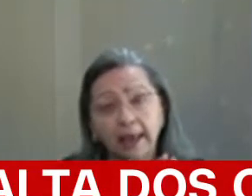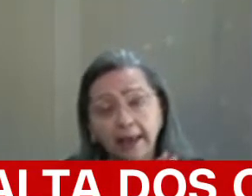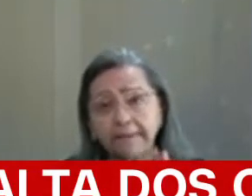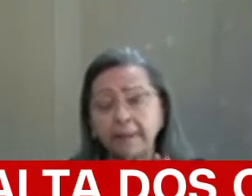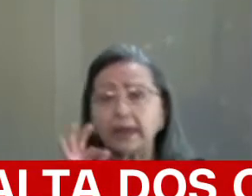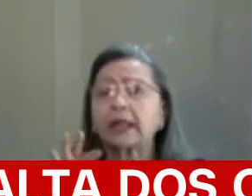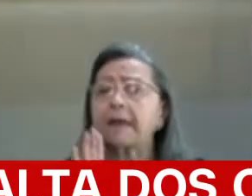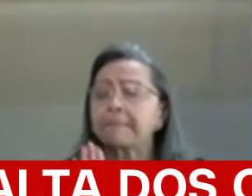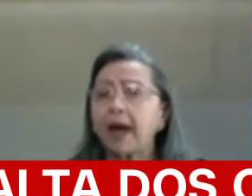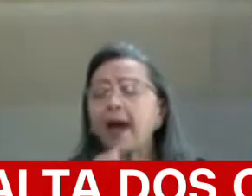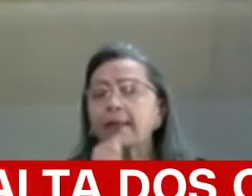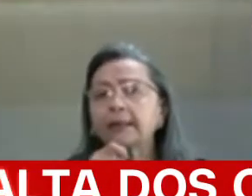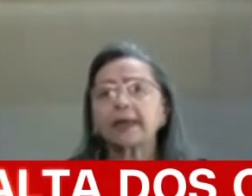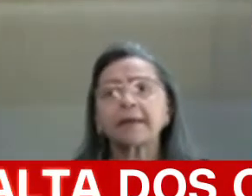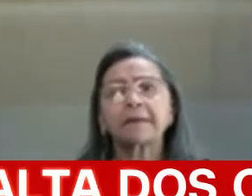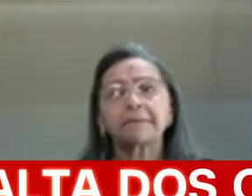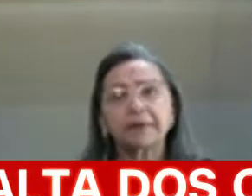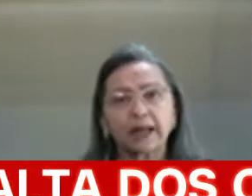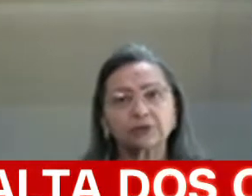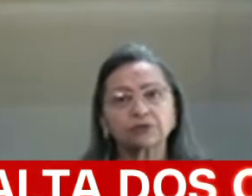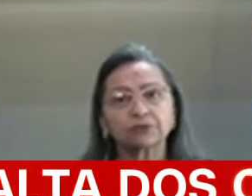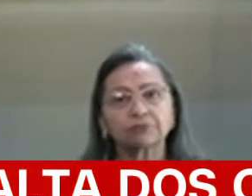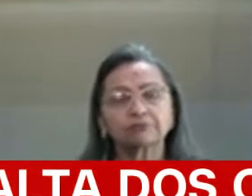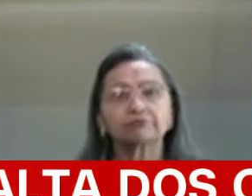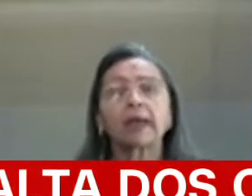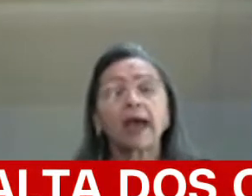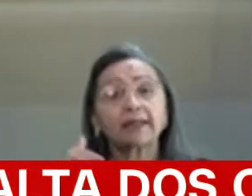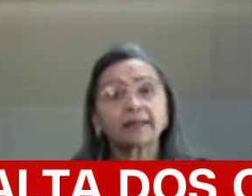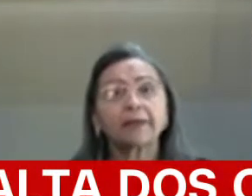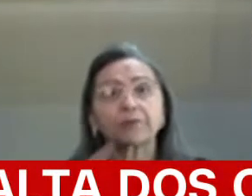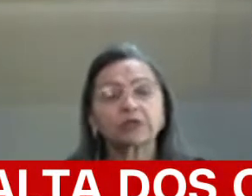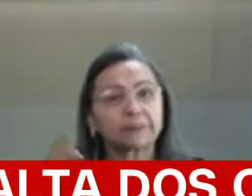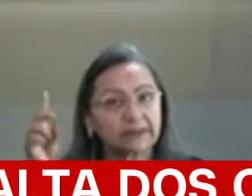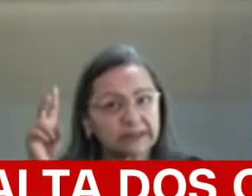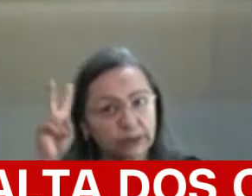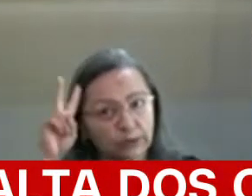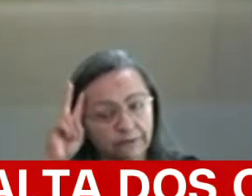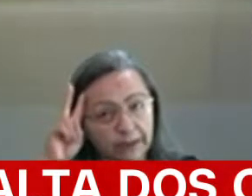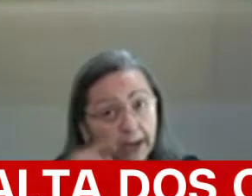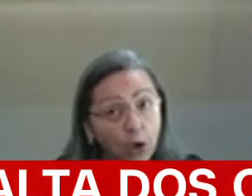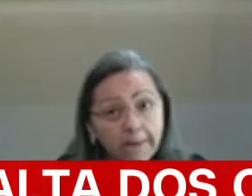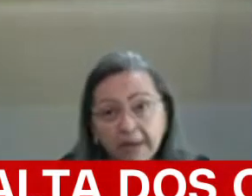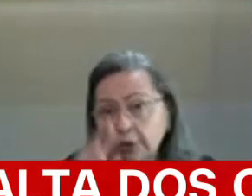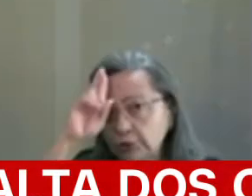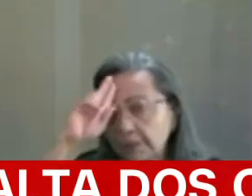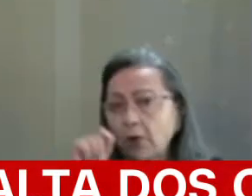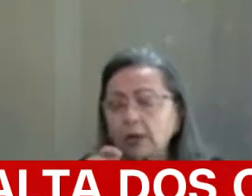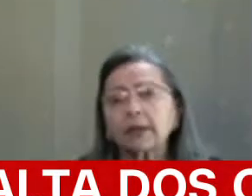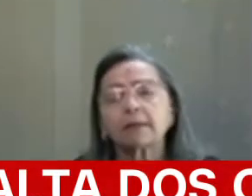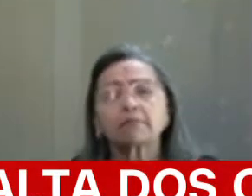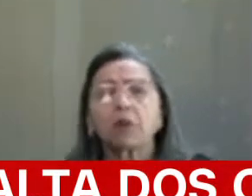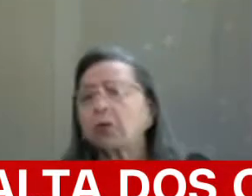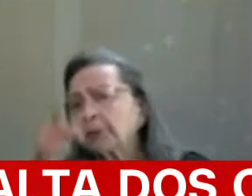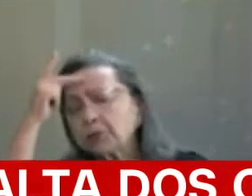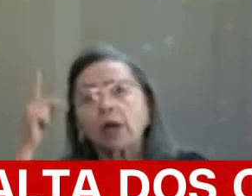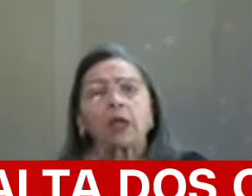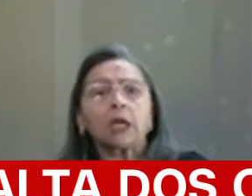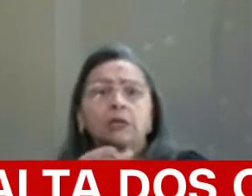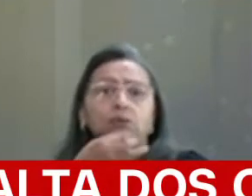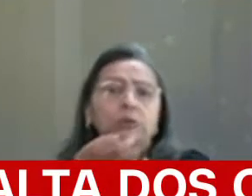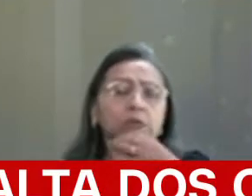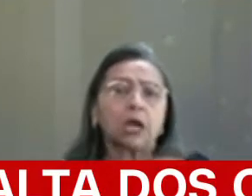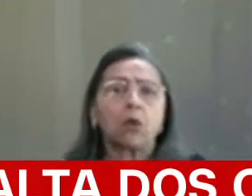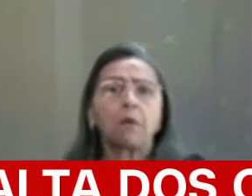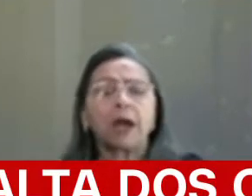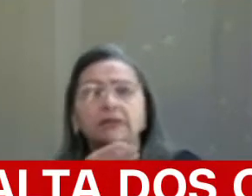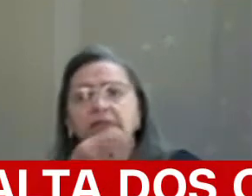de apresentação de emendas até a próxima segunda-feira, às 12 horas. Por isso que eu não irei aqui fazer uma